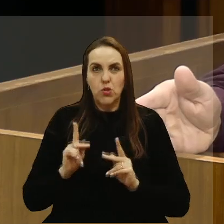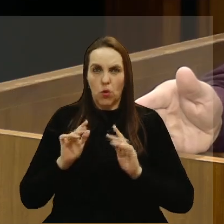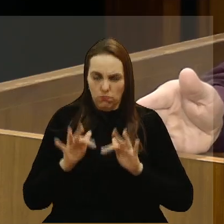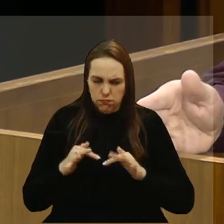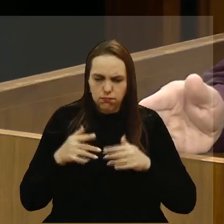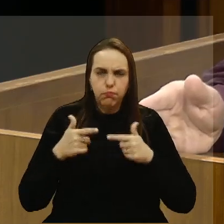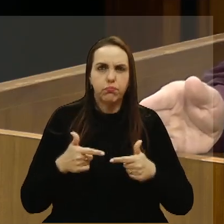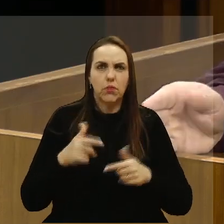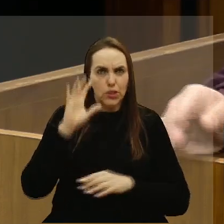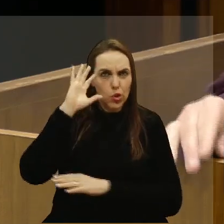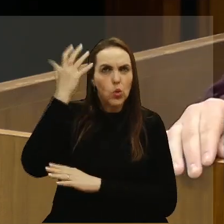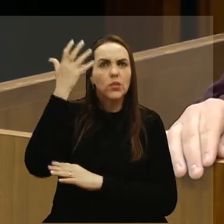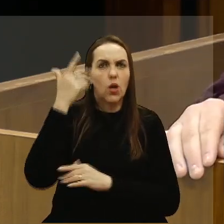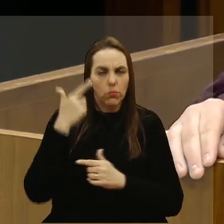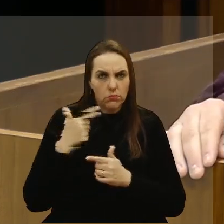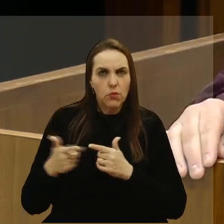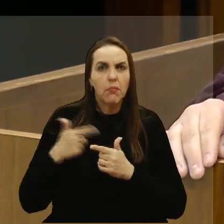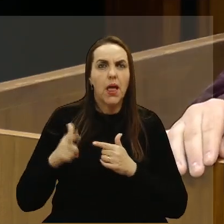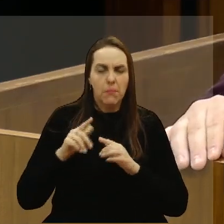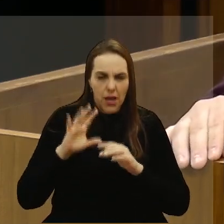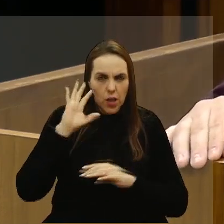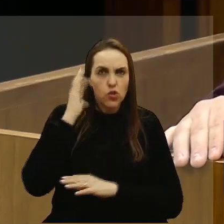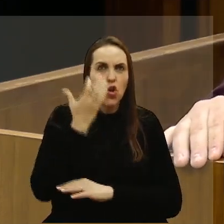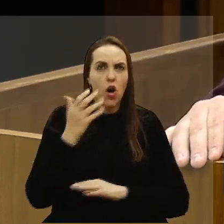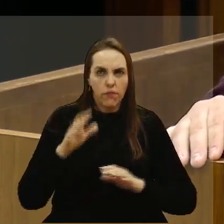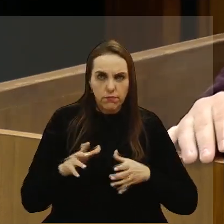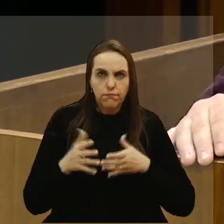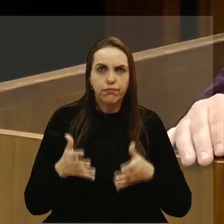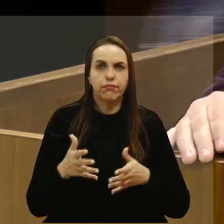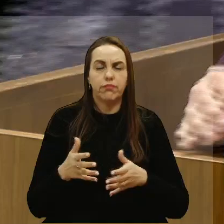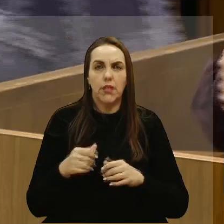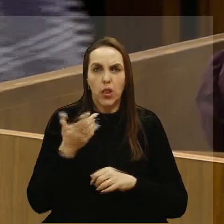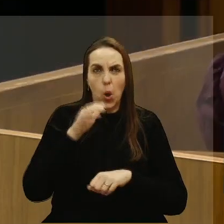soluções. Não fico culpando os outros. Não fico terceirizando a culpa.